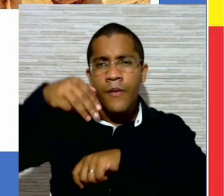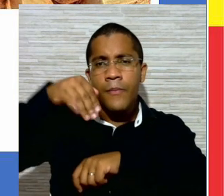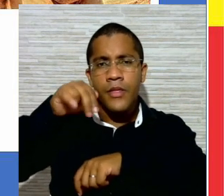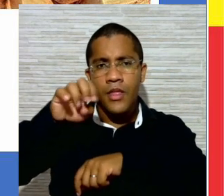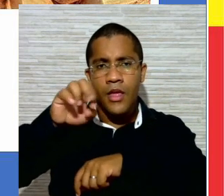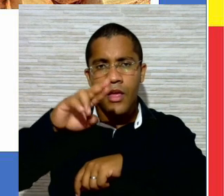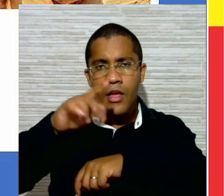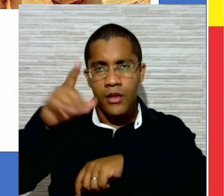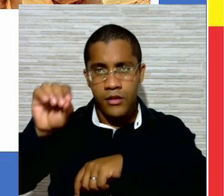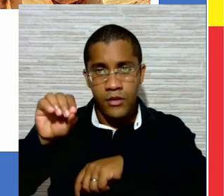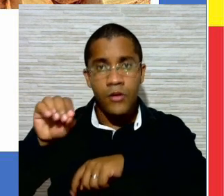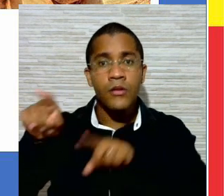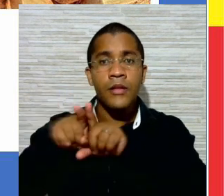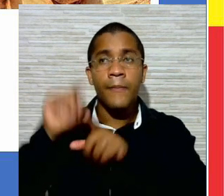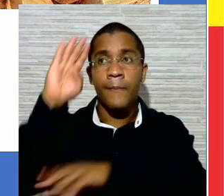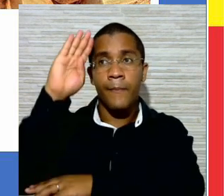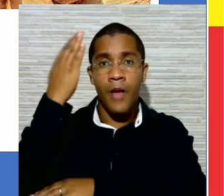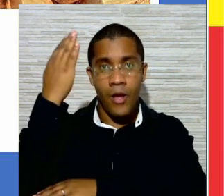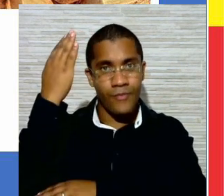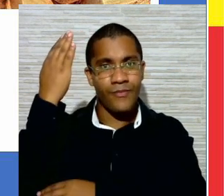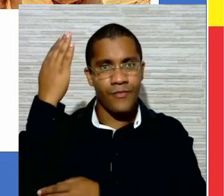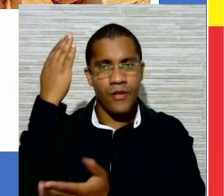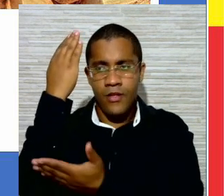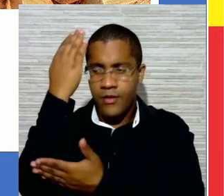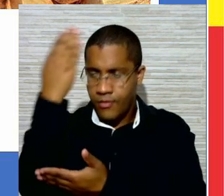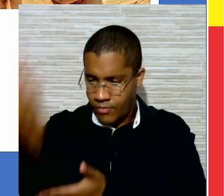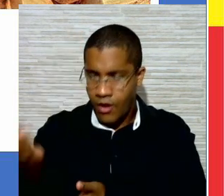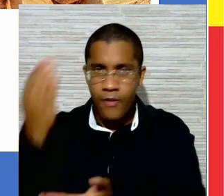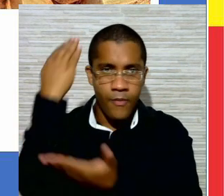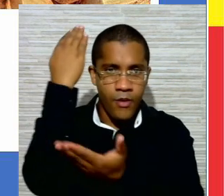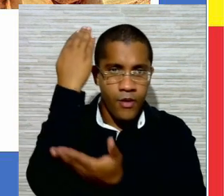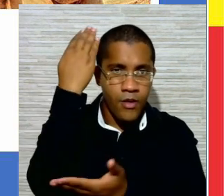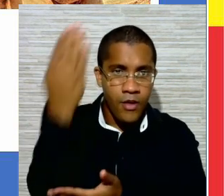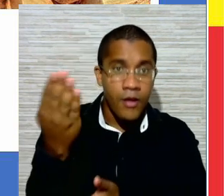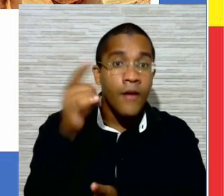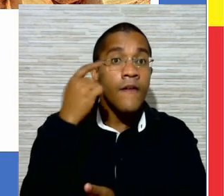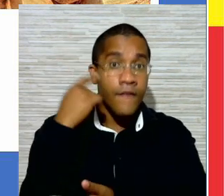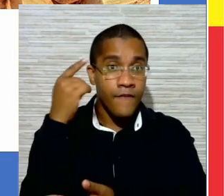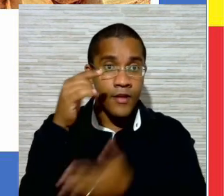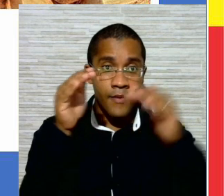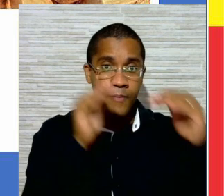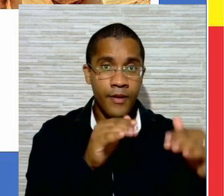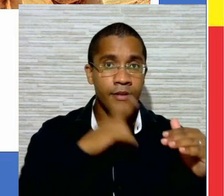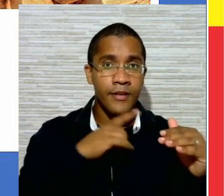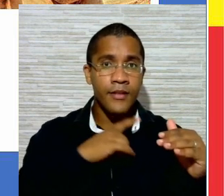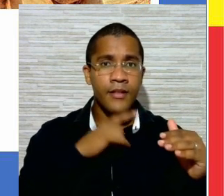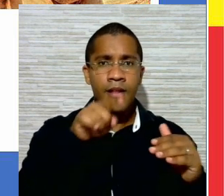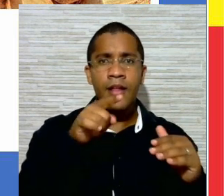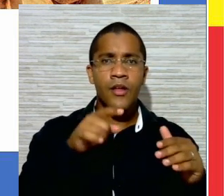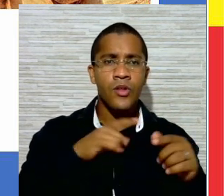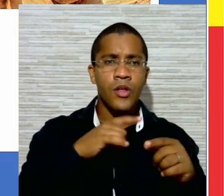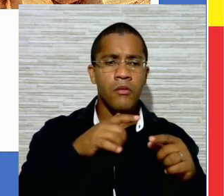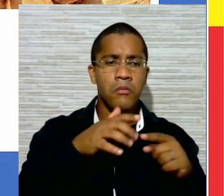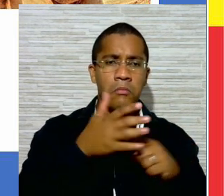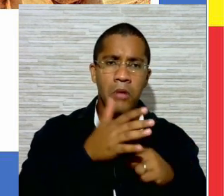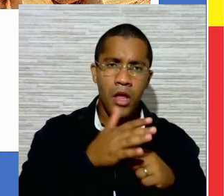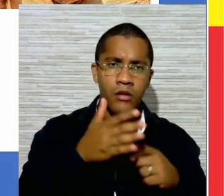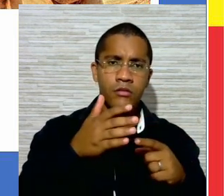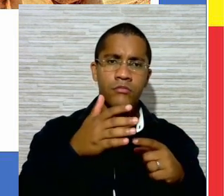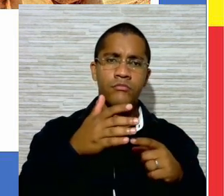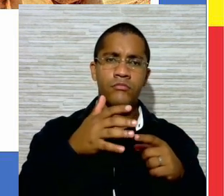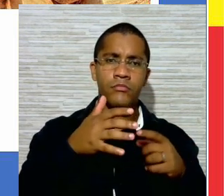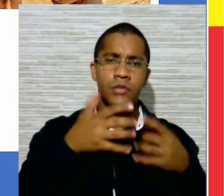extração de madeira, são dois exemplos, tá? Na mineração a gente vai ter as pessoas que trabalham nessa mina, né, desde manuseando equipamentos, né,